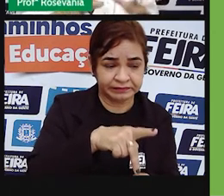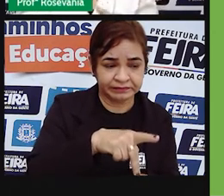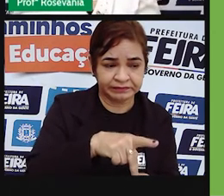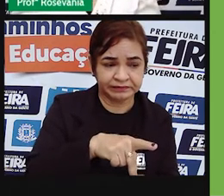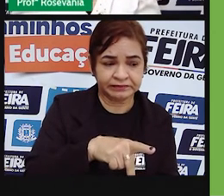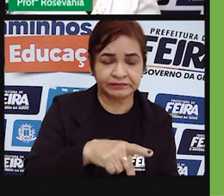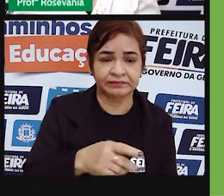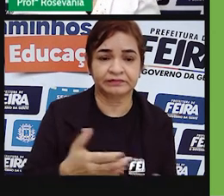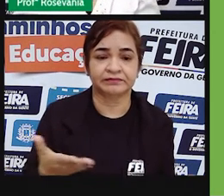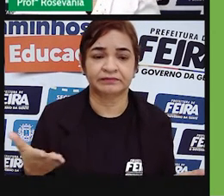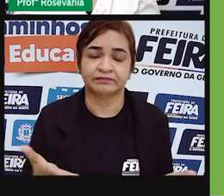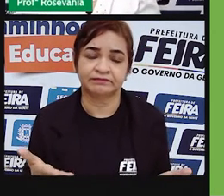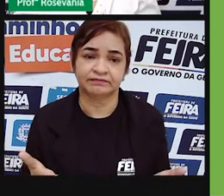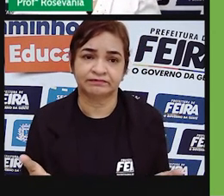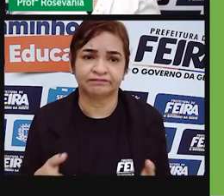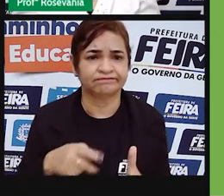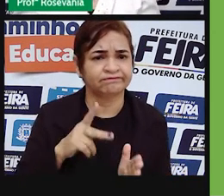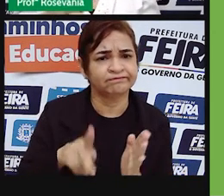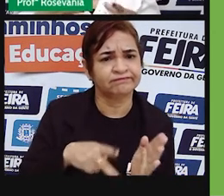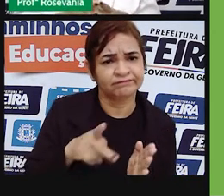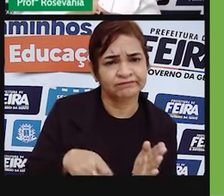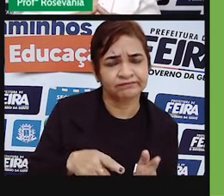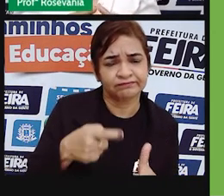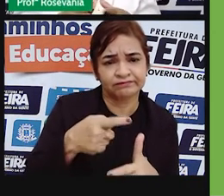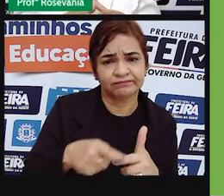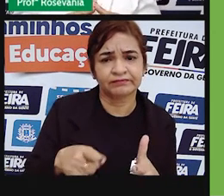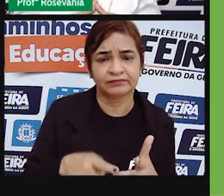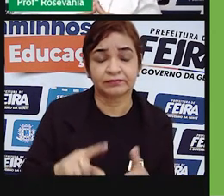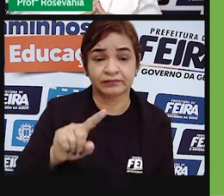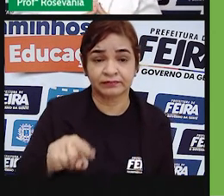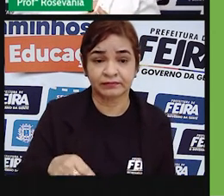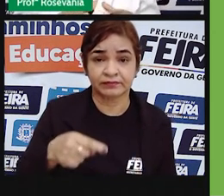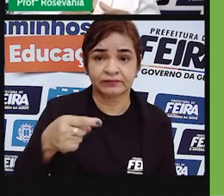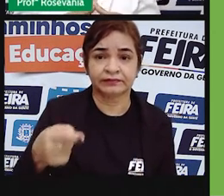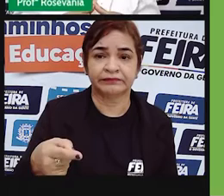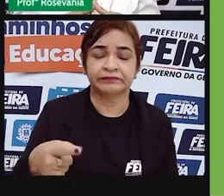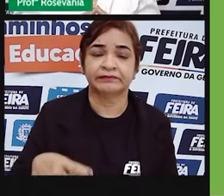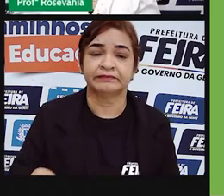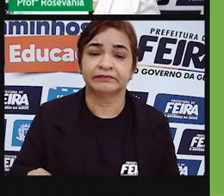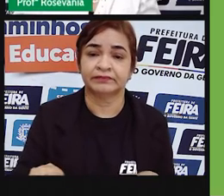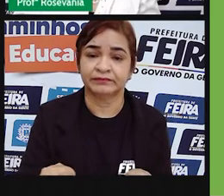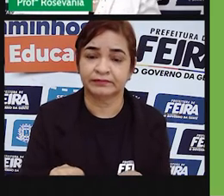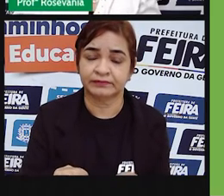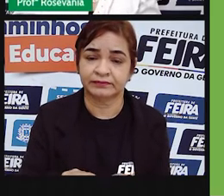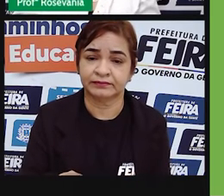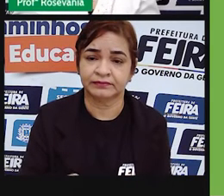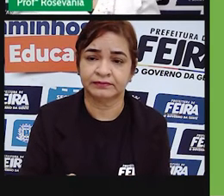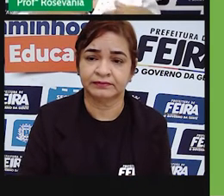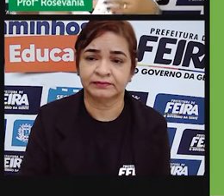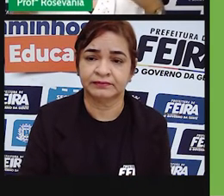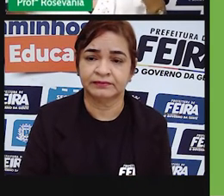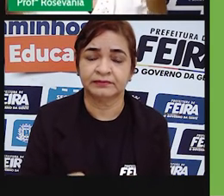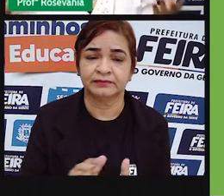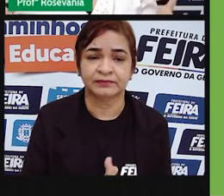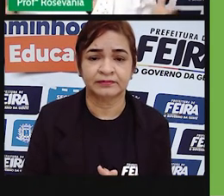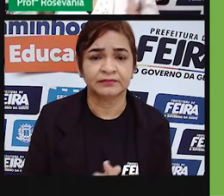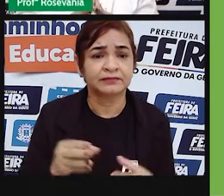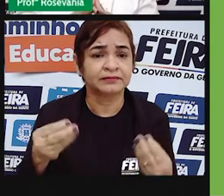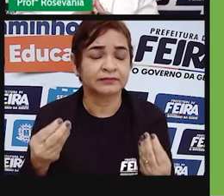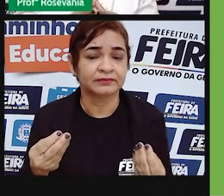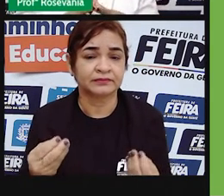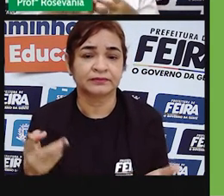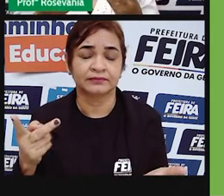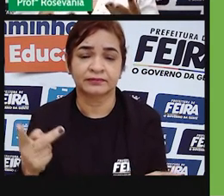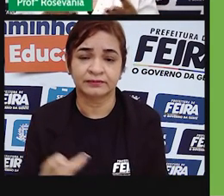livre desse momento dessas perseguições políticas Outro fator que a gente observa também são as guerras não é e elas